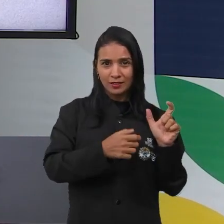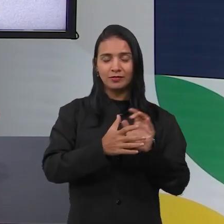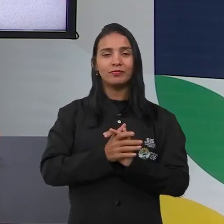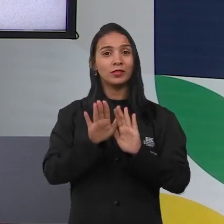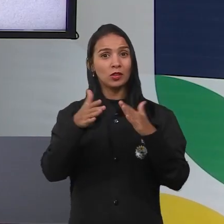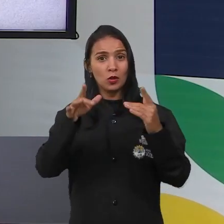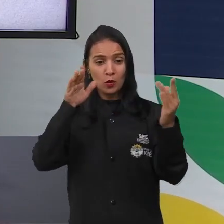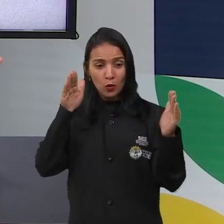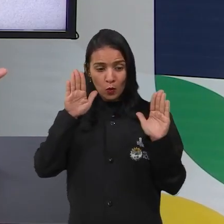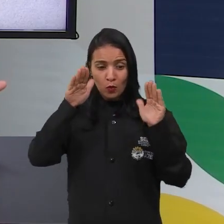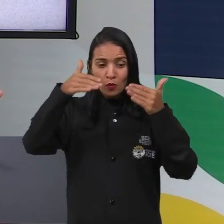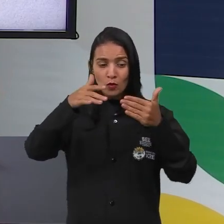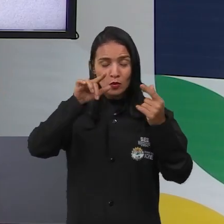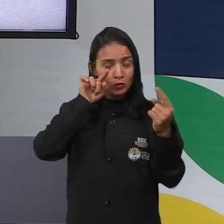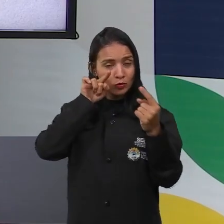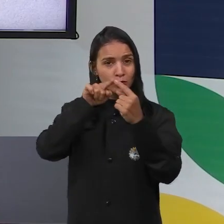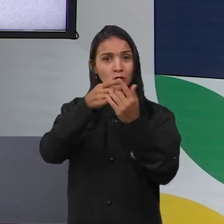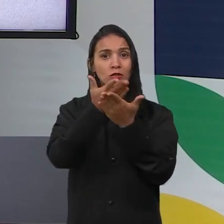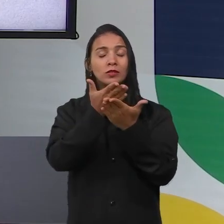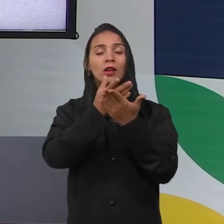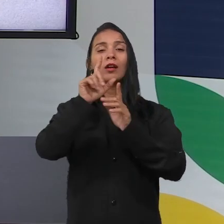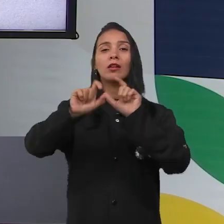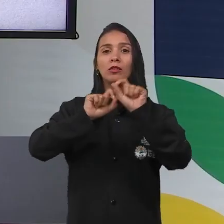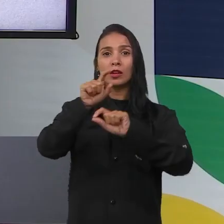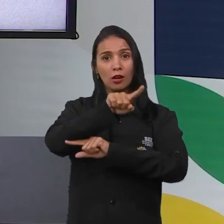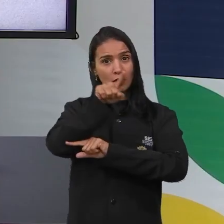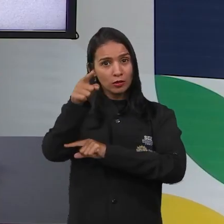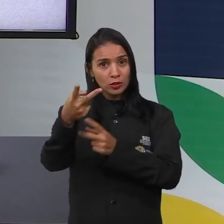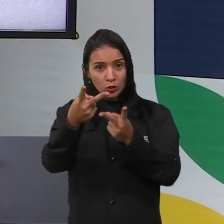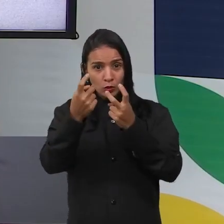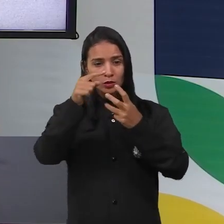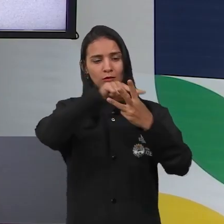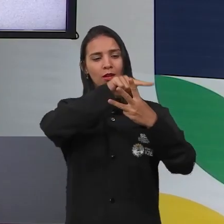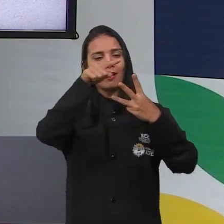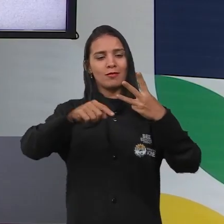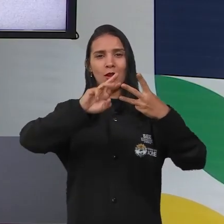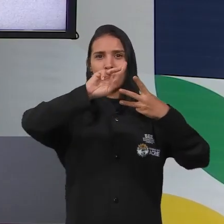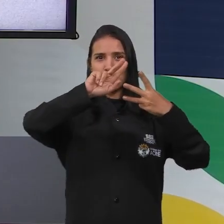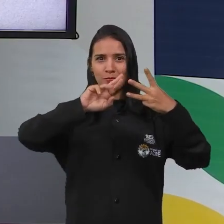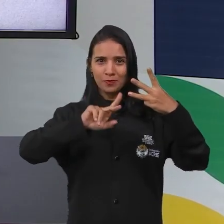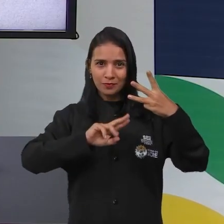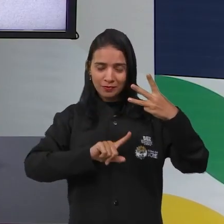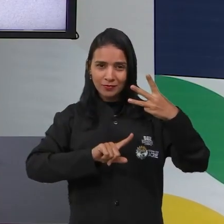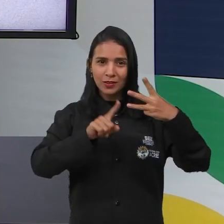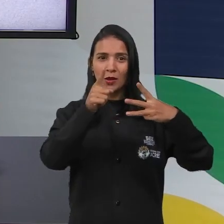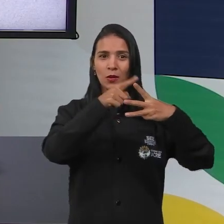aulinha? Vocês compreenderem o que seria ironia, o que seria